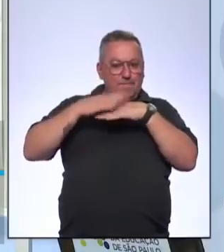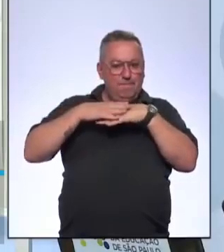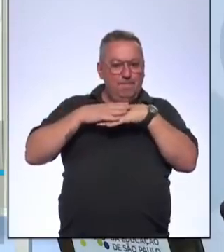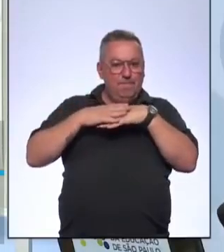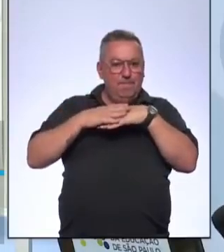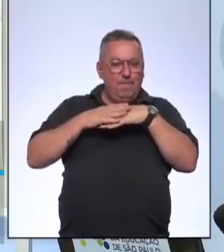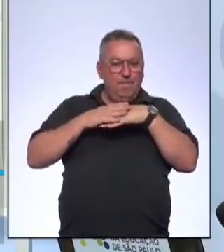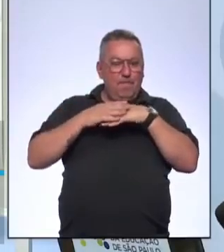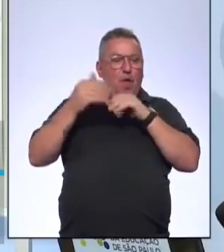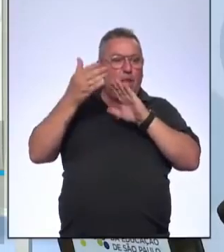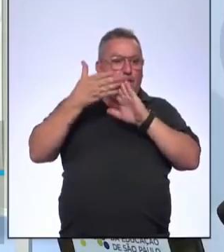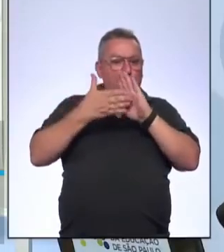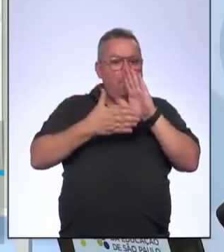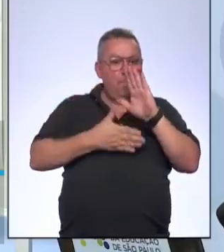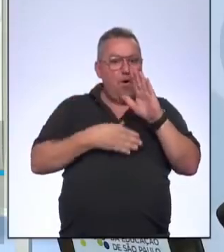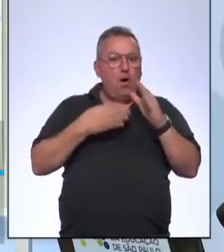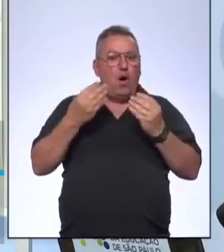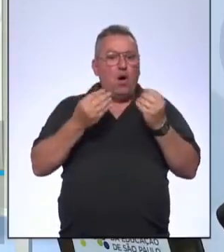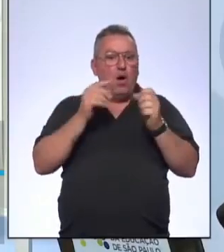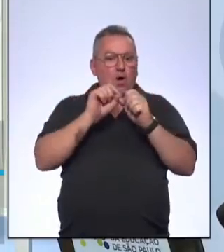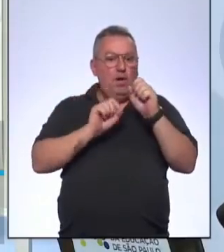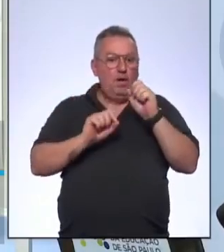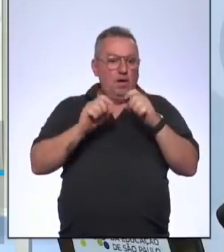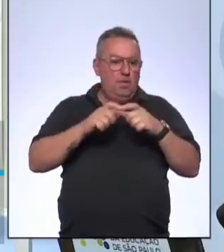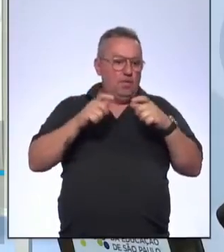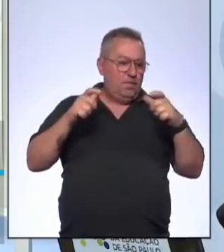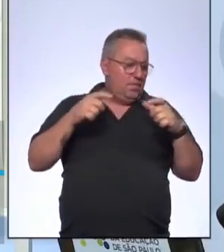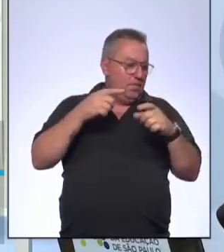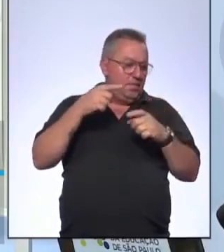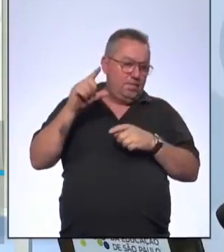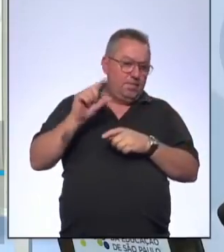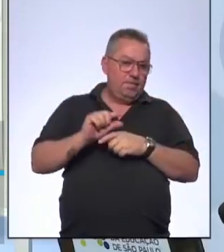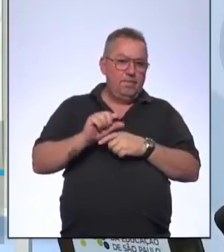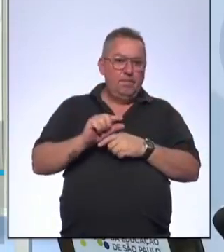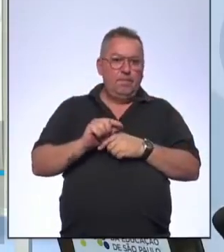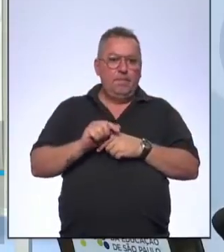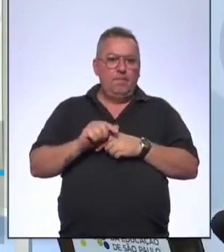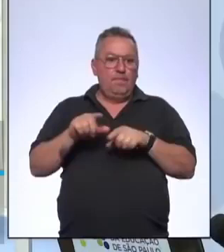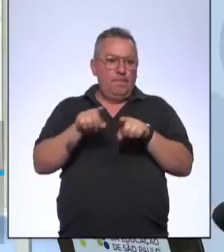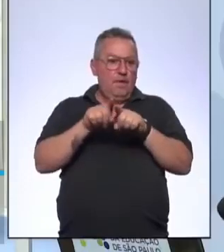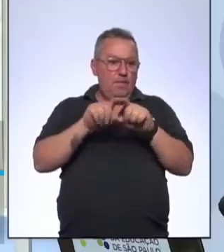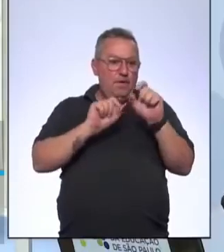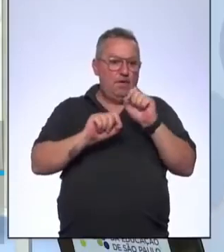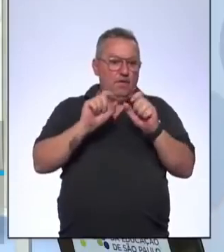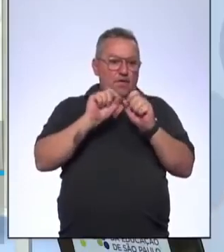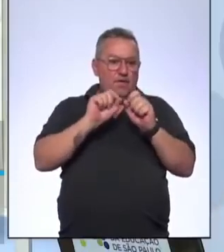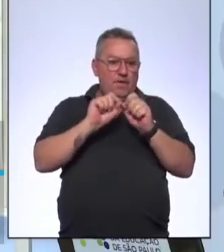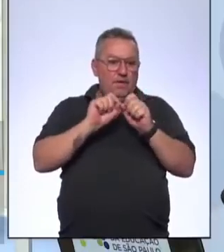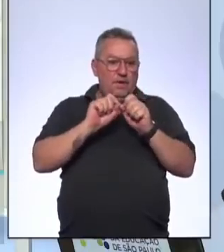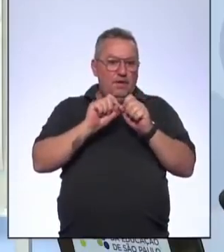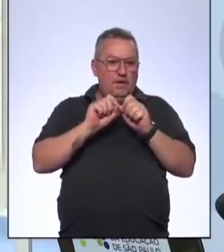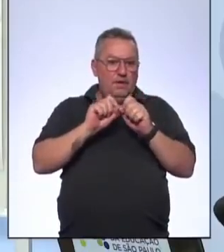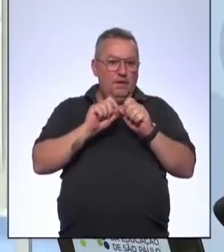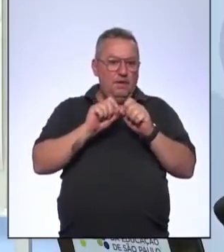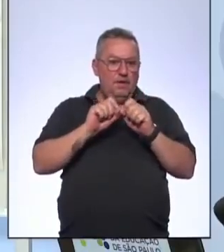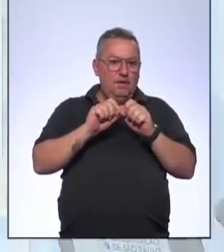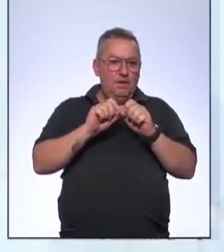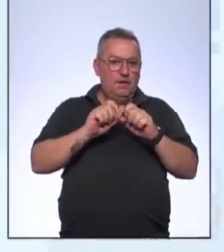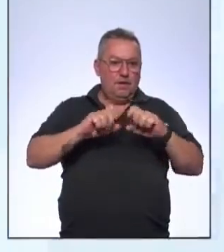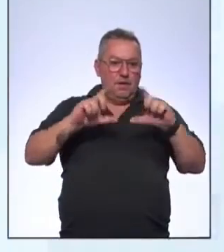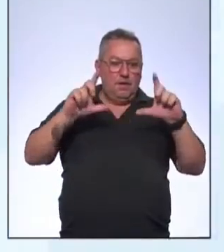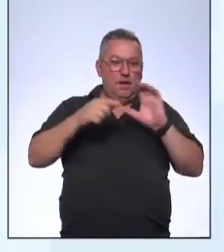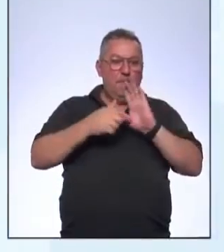na proposta de como que é uma área maior menos a área menor, né? E a gente vai fazer. Então, na tela aparece assim,